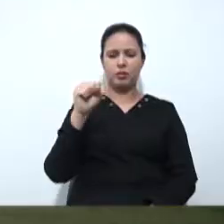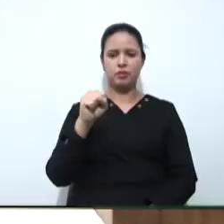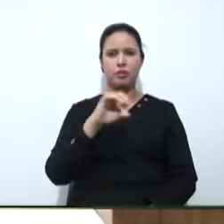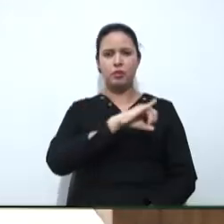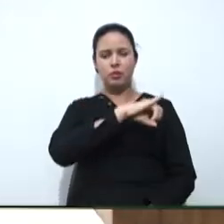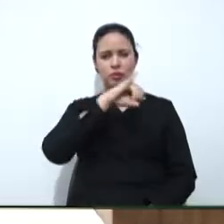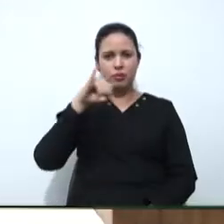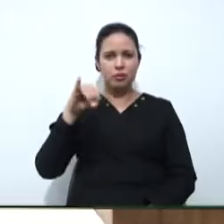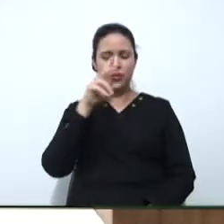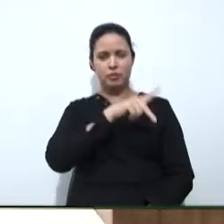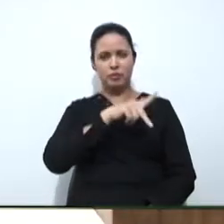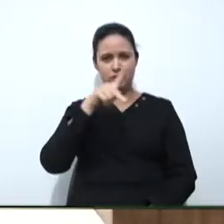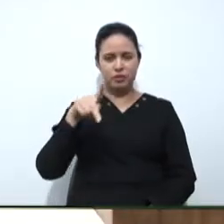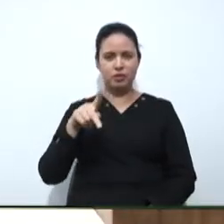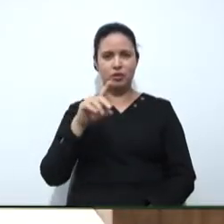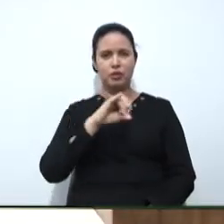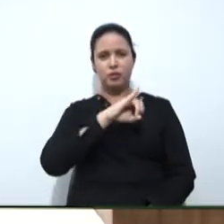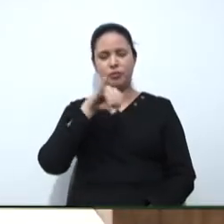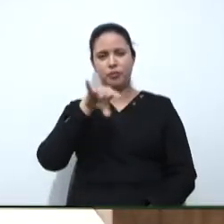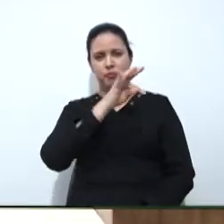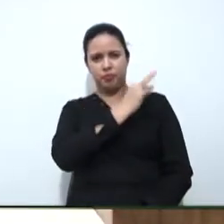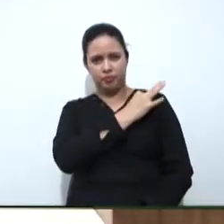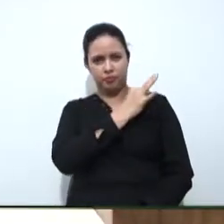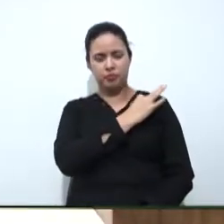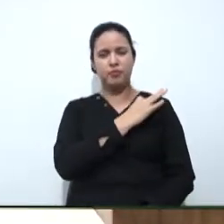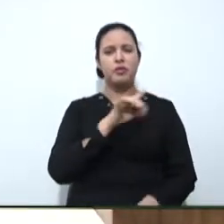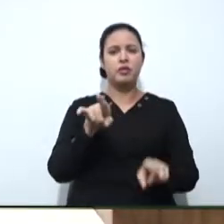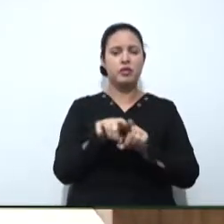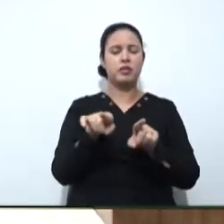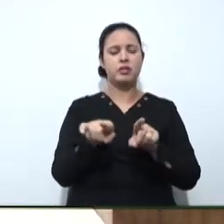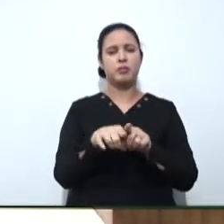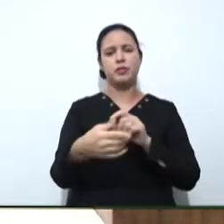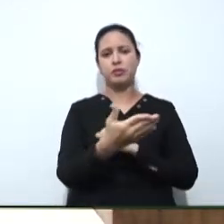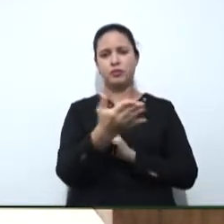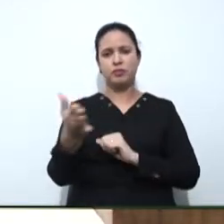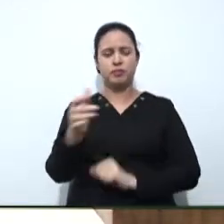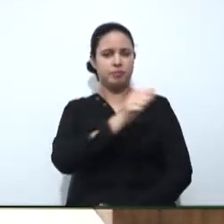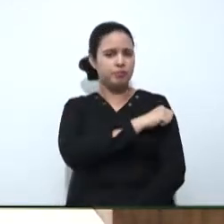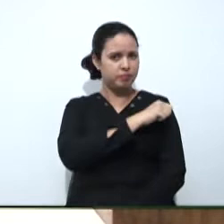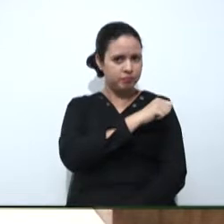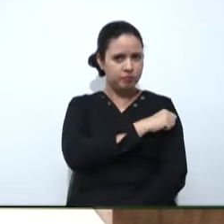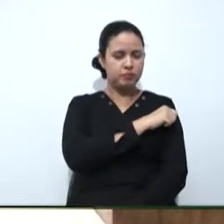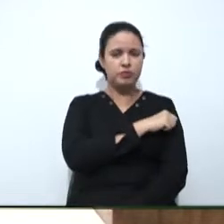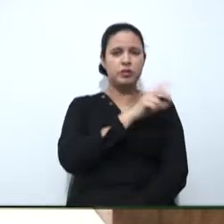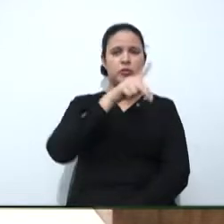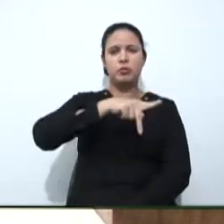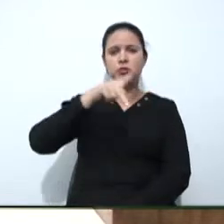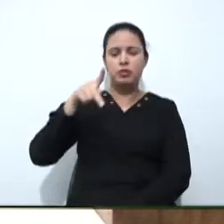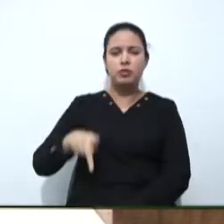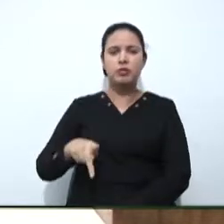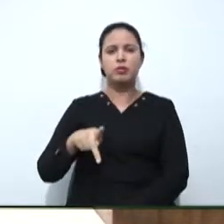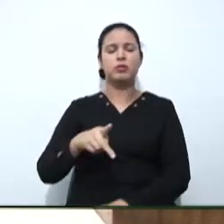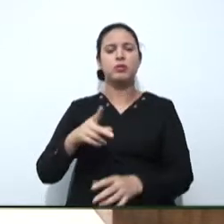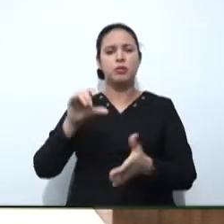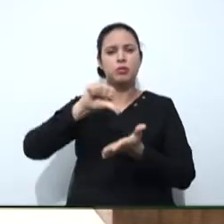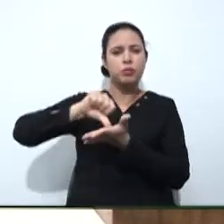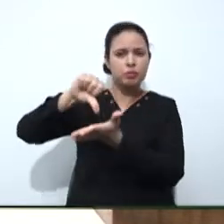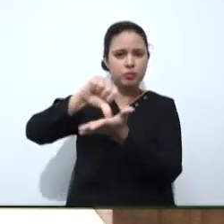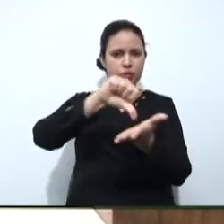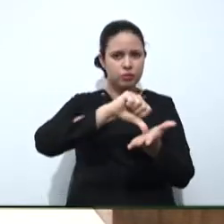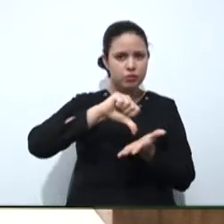Olá, professora Leide, olá, Tamires. Olá, colegas alunos, alunas, professores, professoras dos